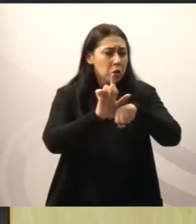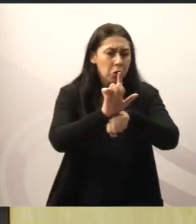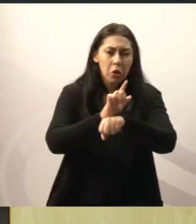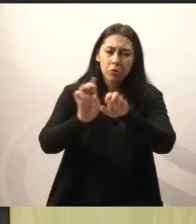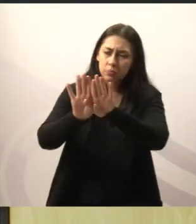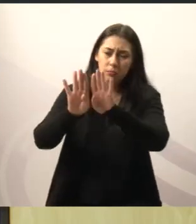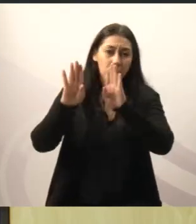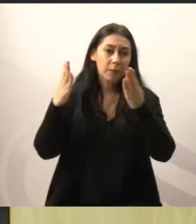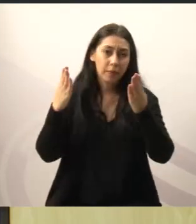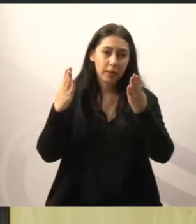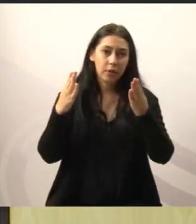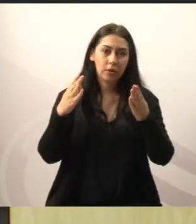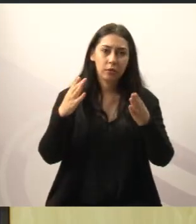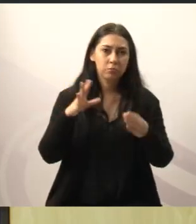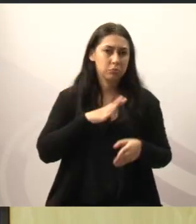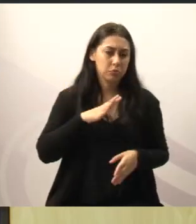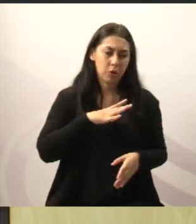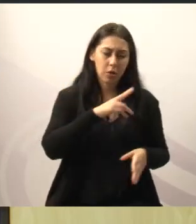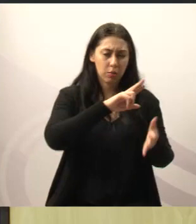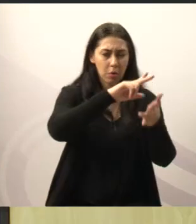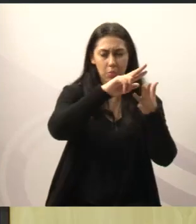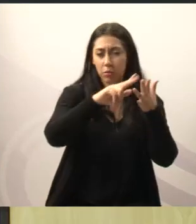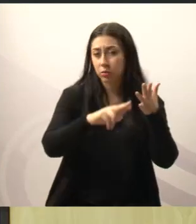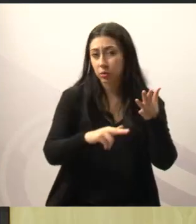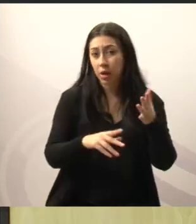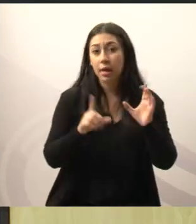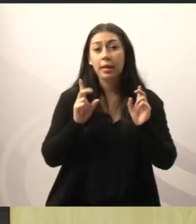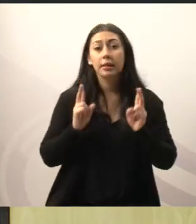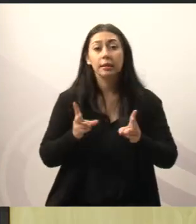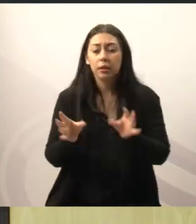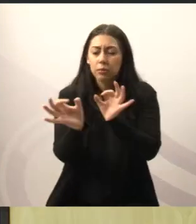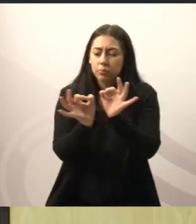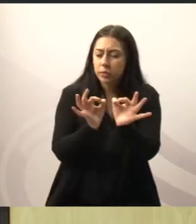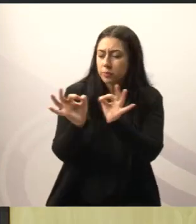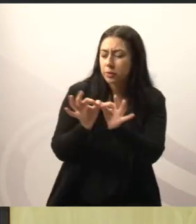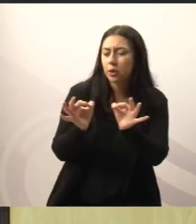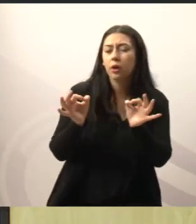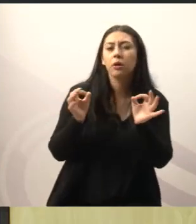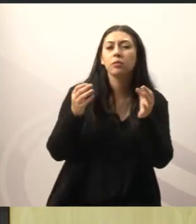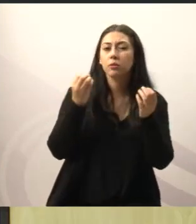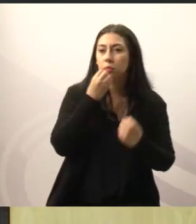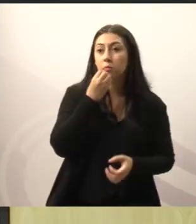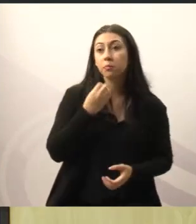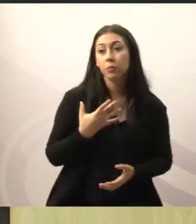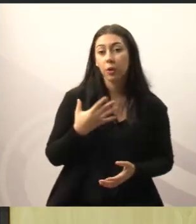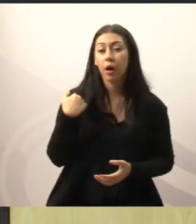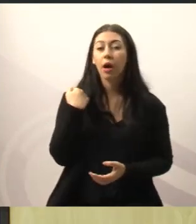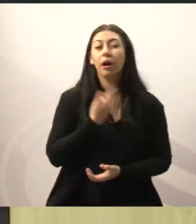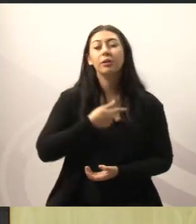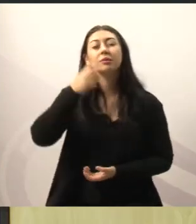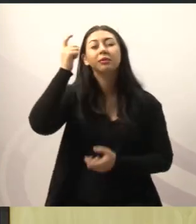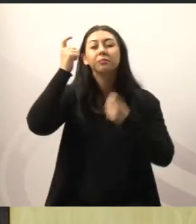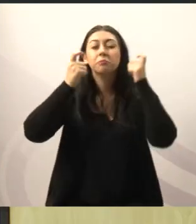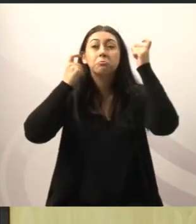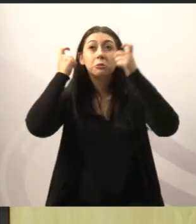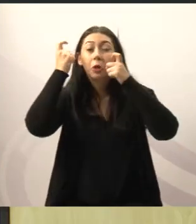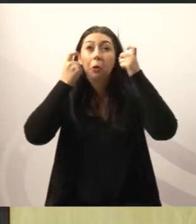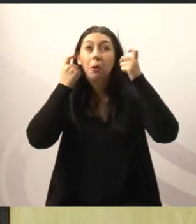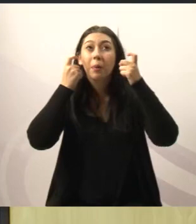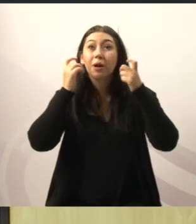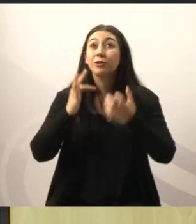em Jacareí e outras cidades, com planejamento execuível para a população. Há de se preocupar com o